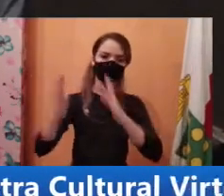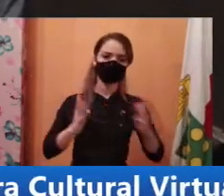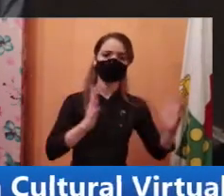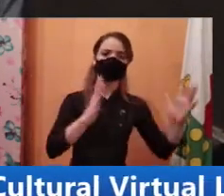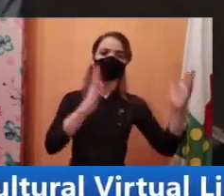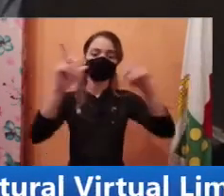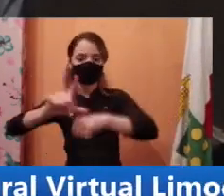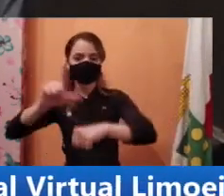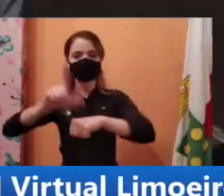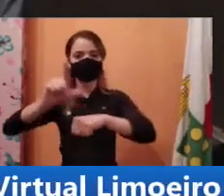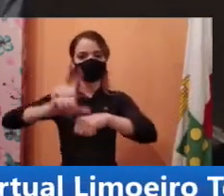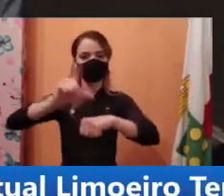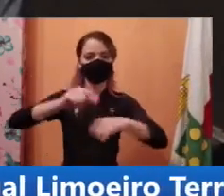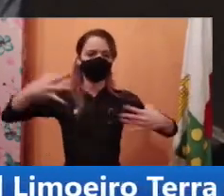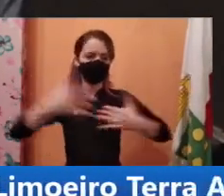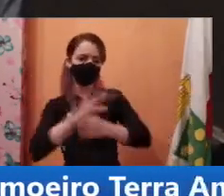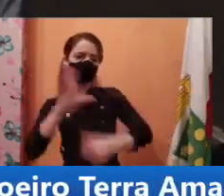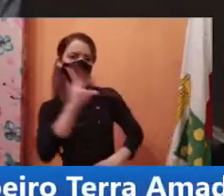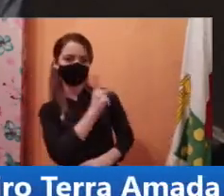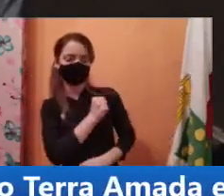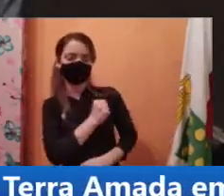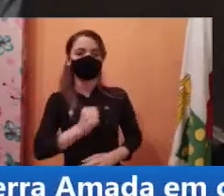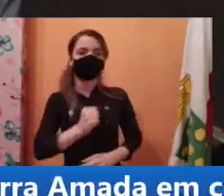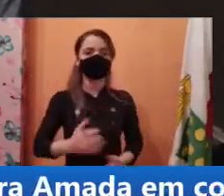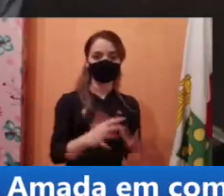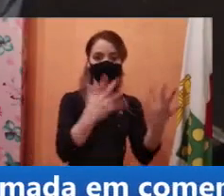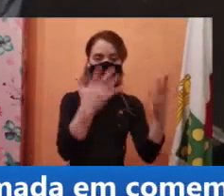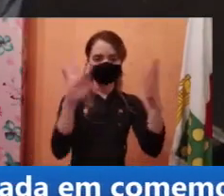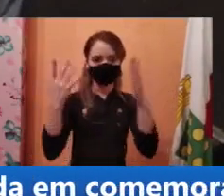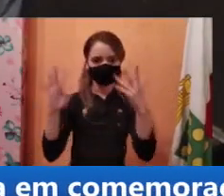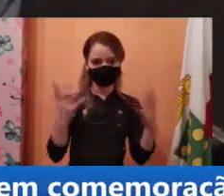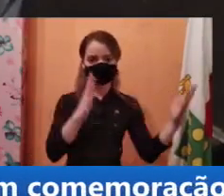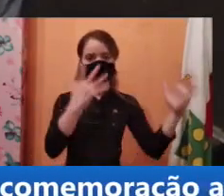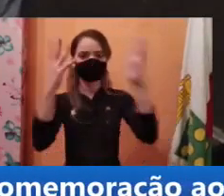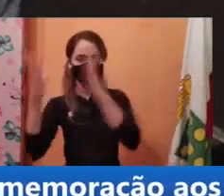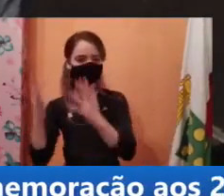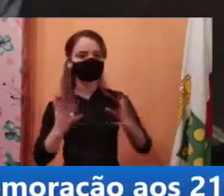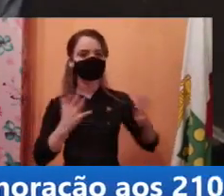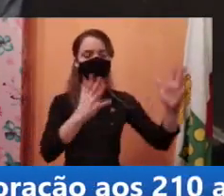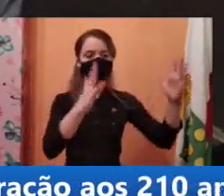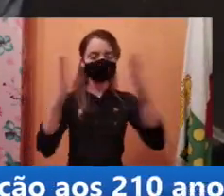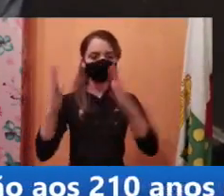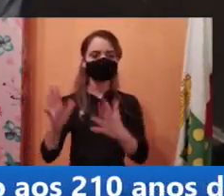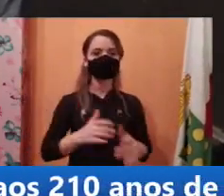Parabenizar, Limoeiro, terra amada, que aniversário. Em